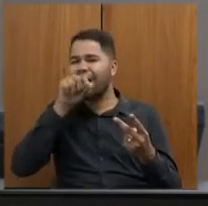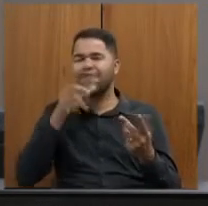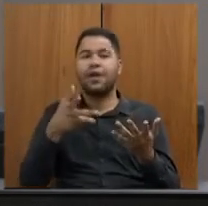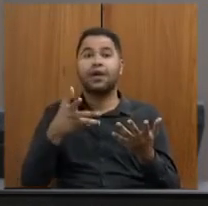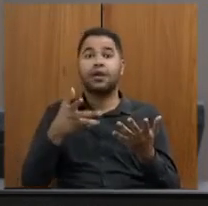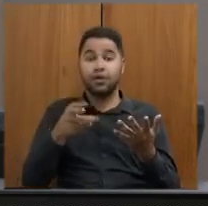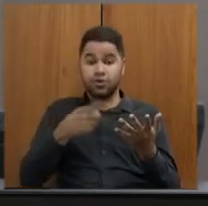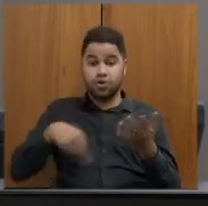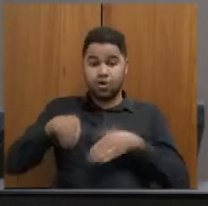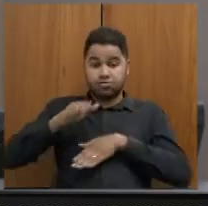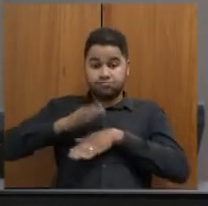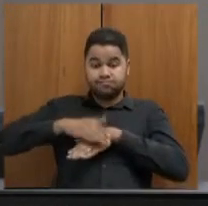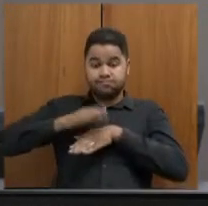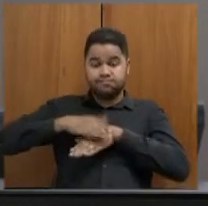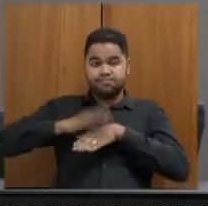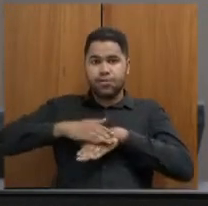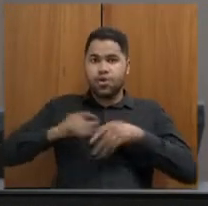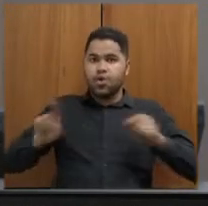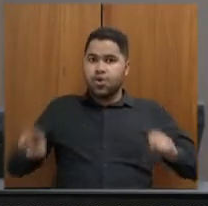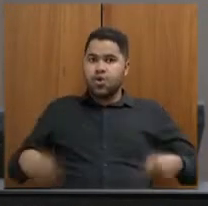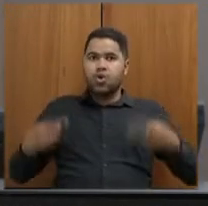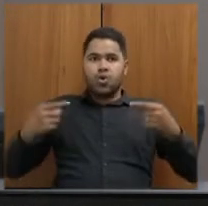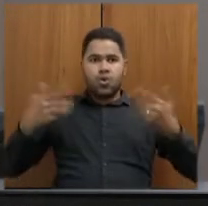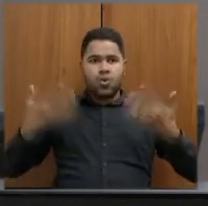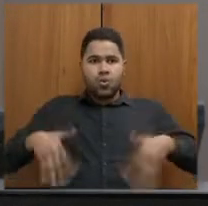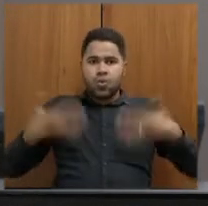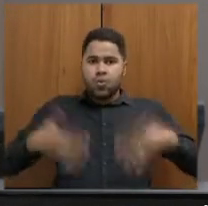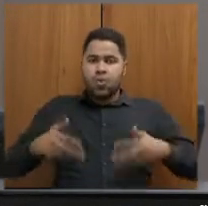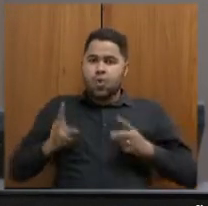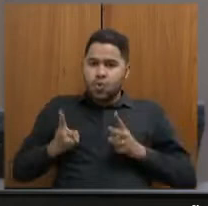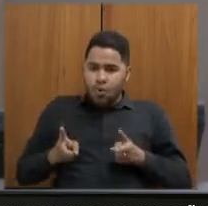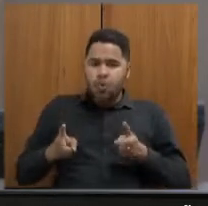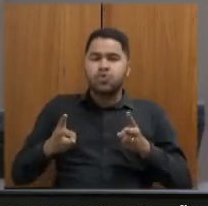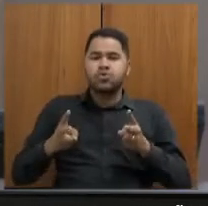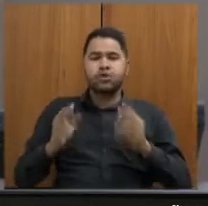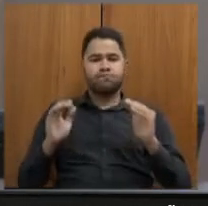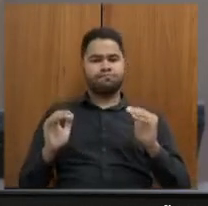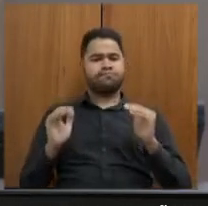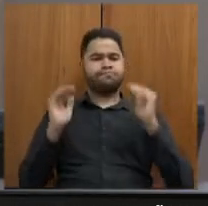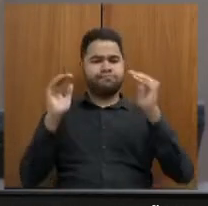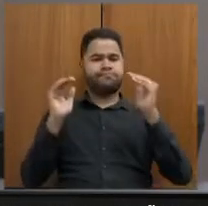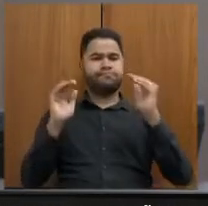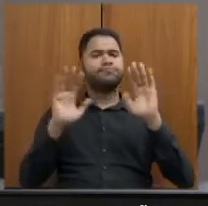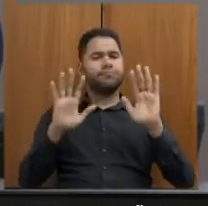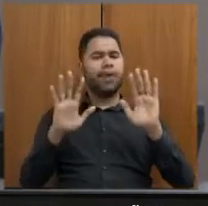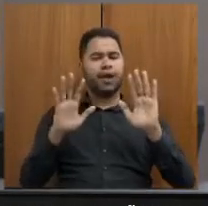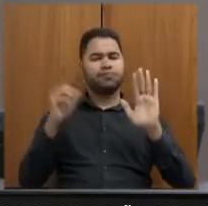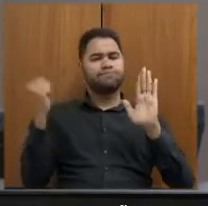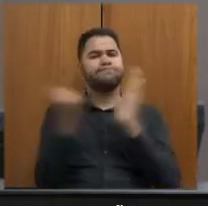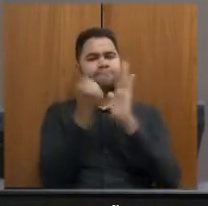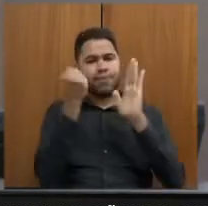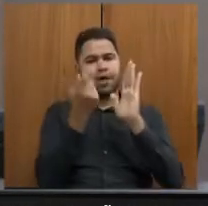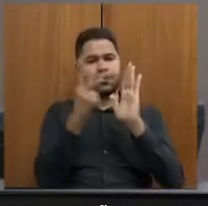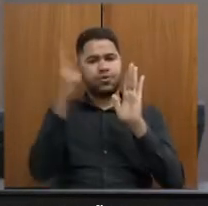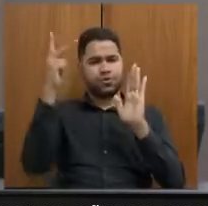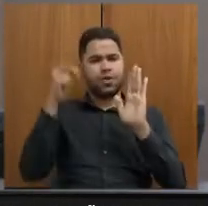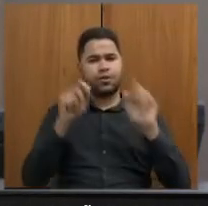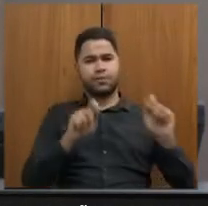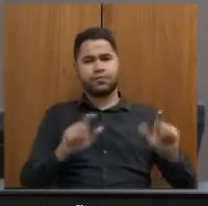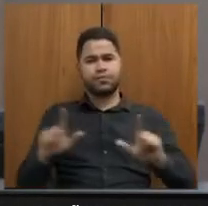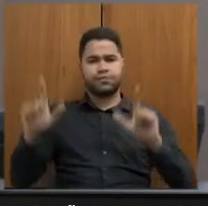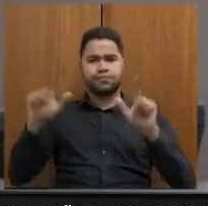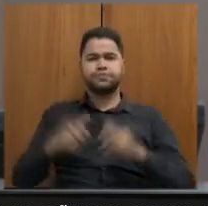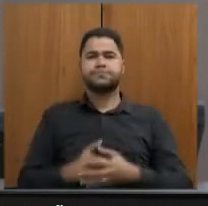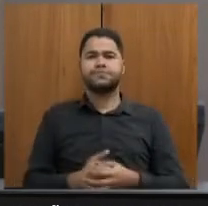um um desafio muito grande de manter esse status mas foi sem dúvida um Marco histórico pode passar por